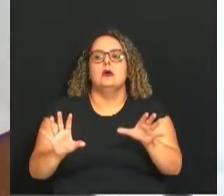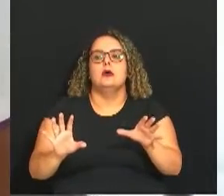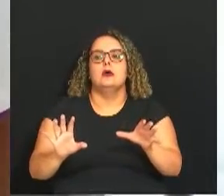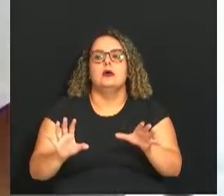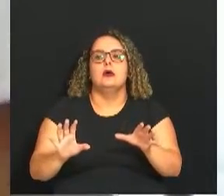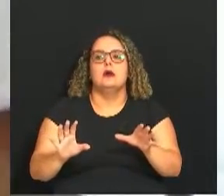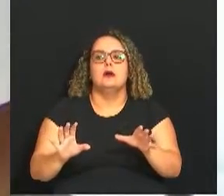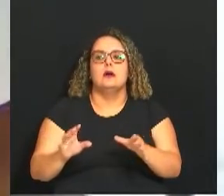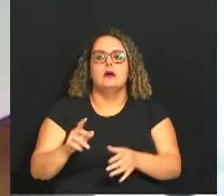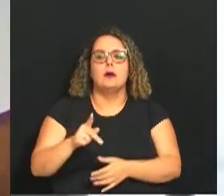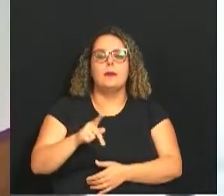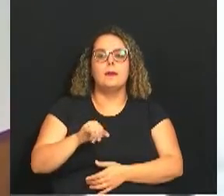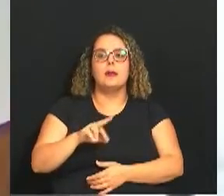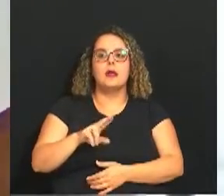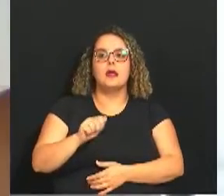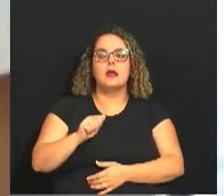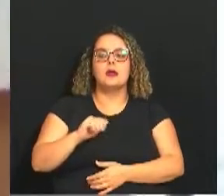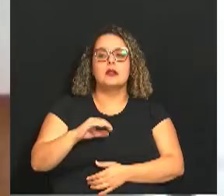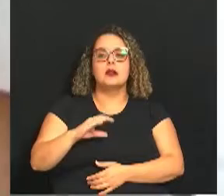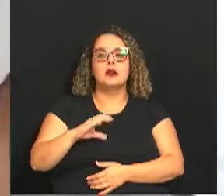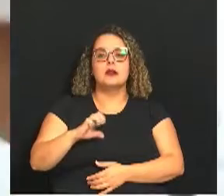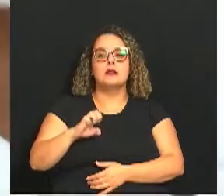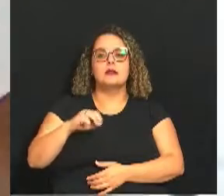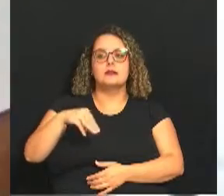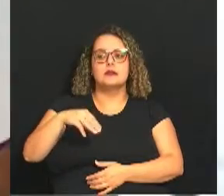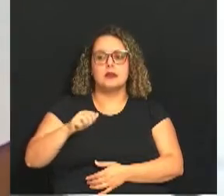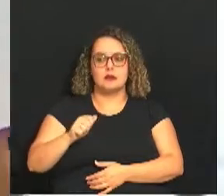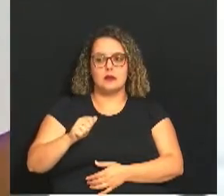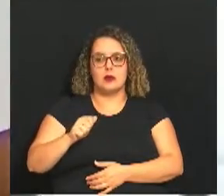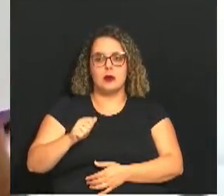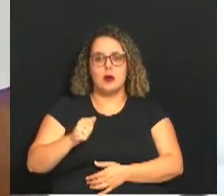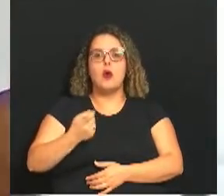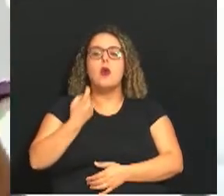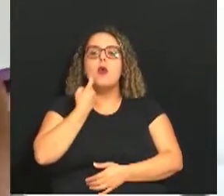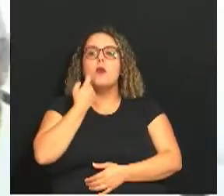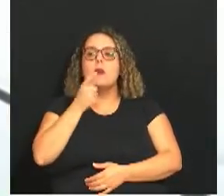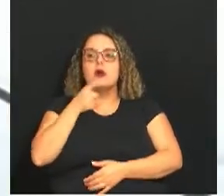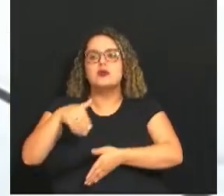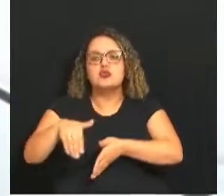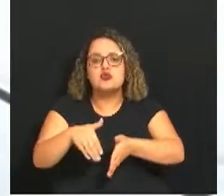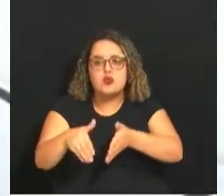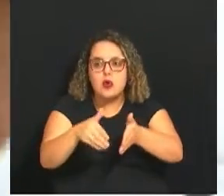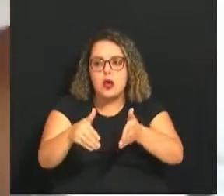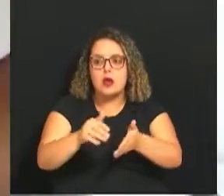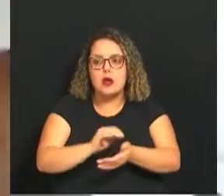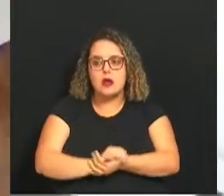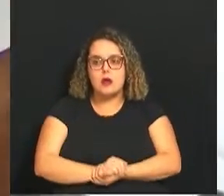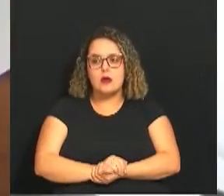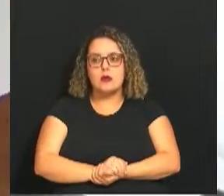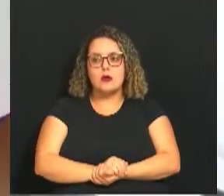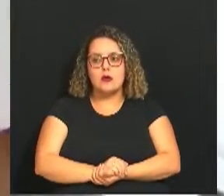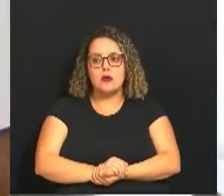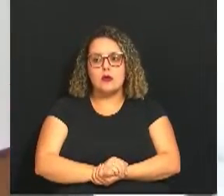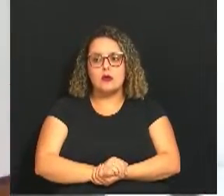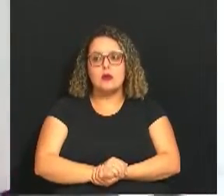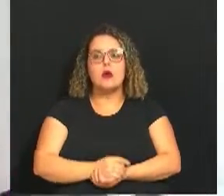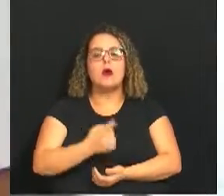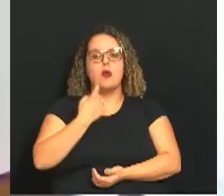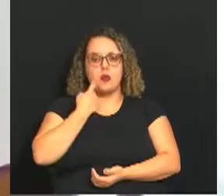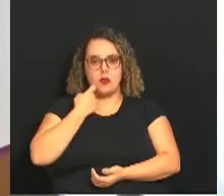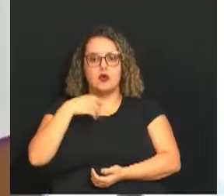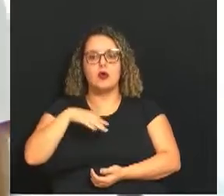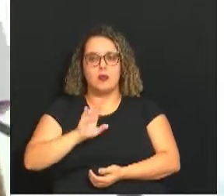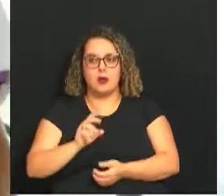da piracema, o peixe de água doce e a pesca da sardinha também é liberada. É um peixe bastante procurado, é o mais vendido, é